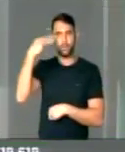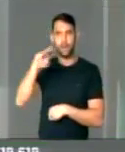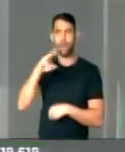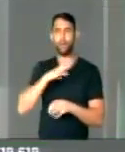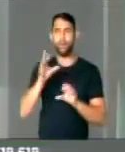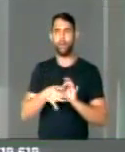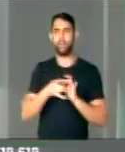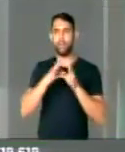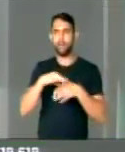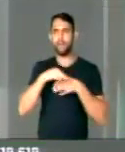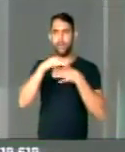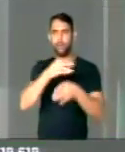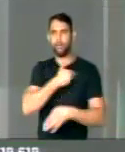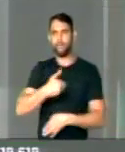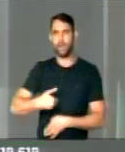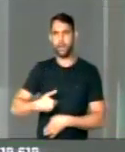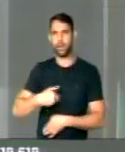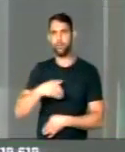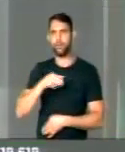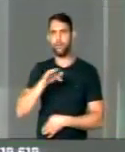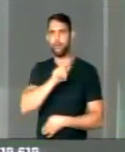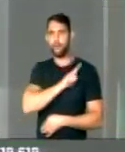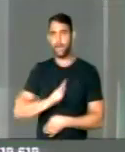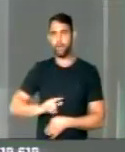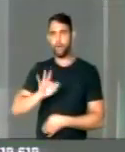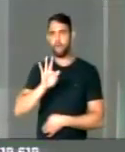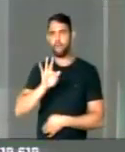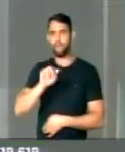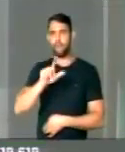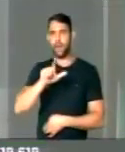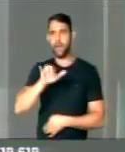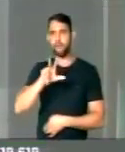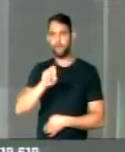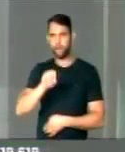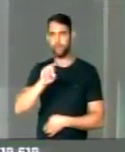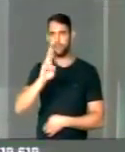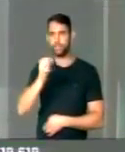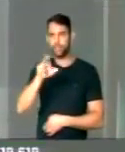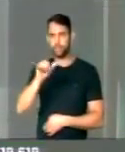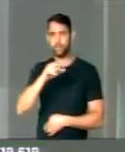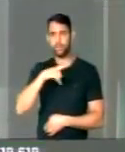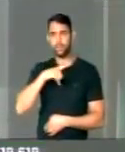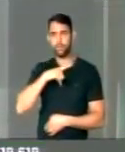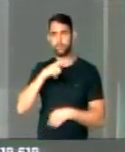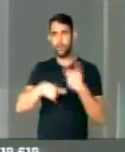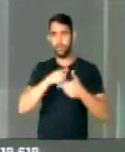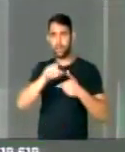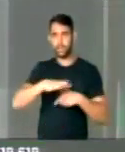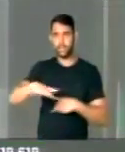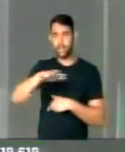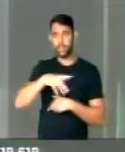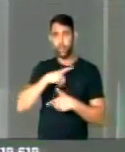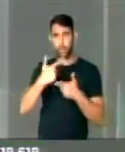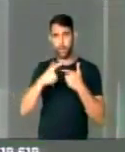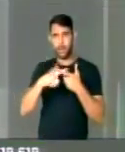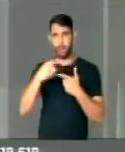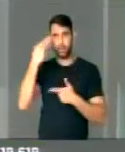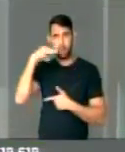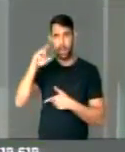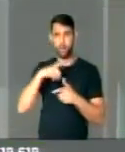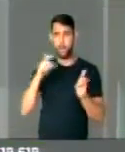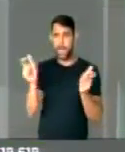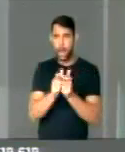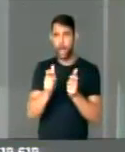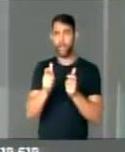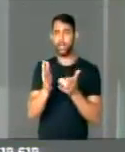pelo governador Flávio Dino. São ações em todas as áreas. E não pensemos que a crise no Maranhão é menor que a crise